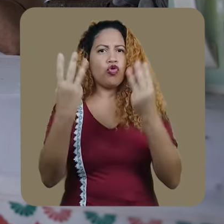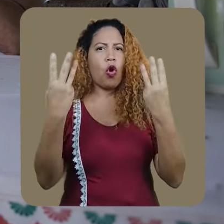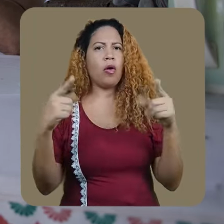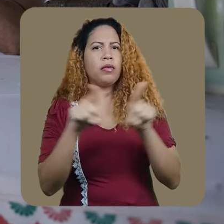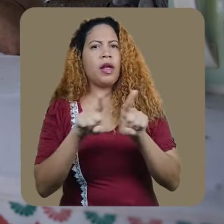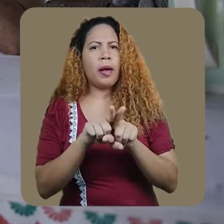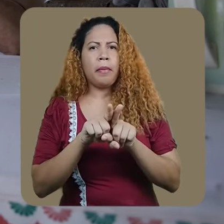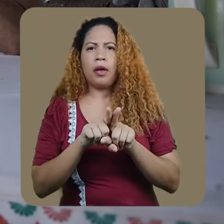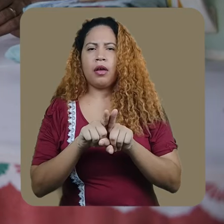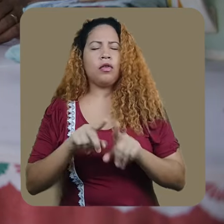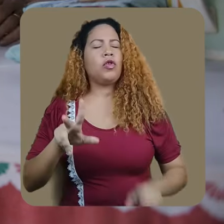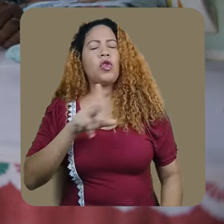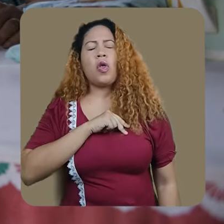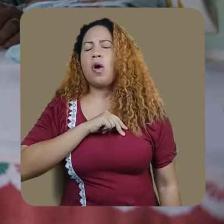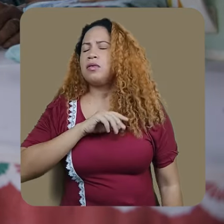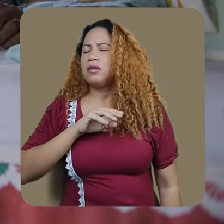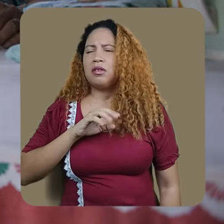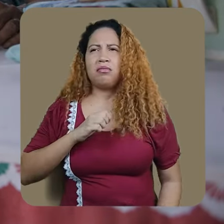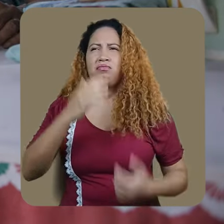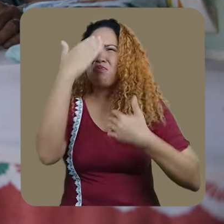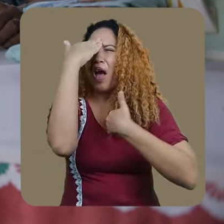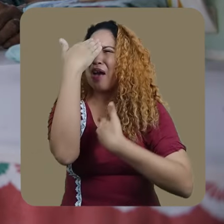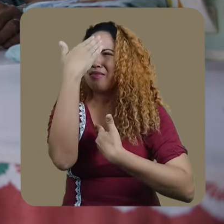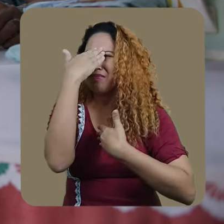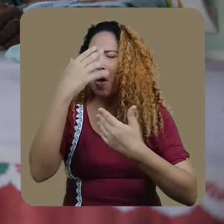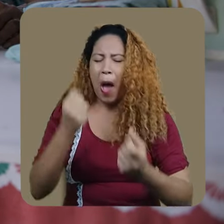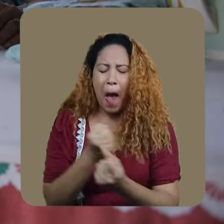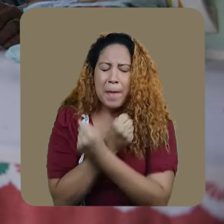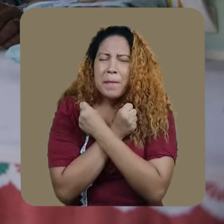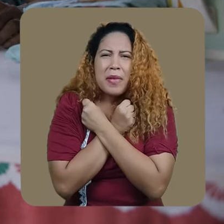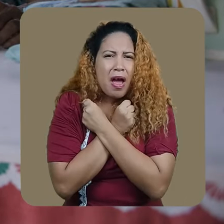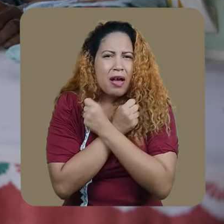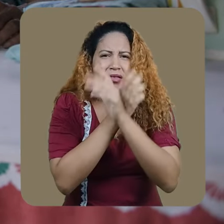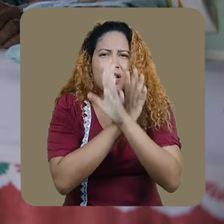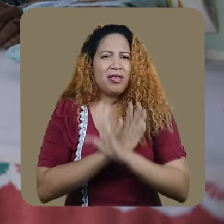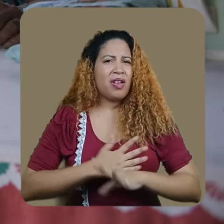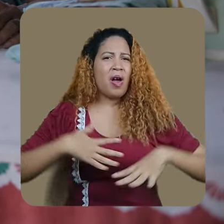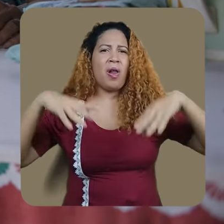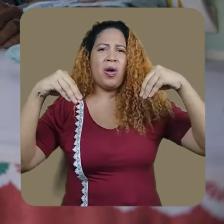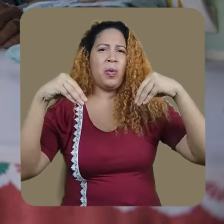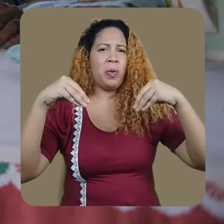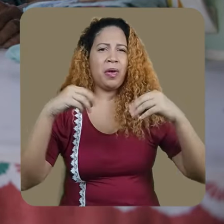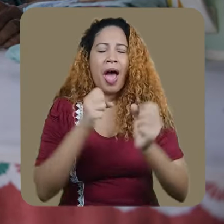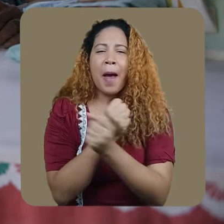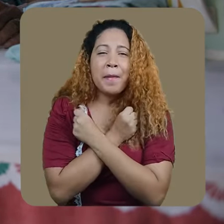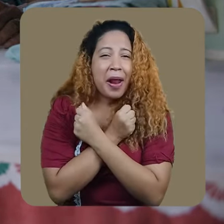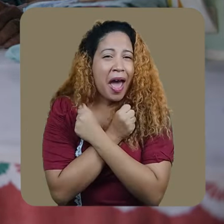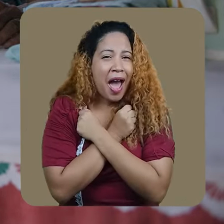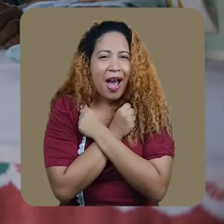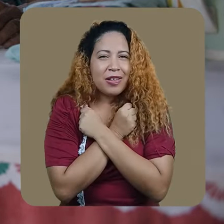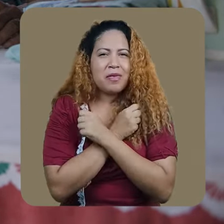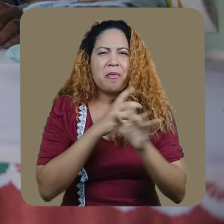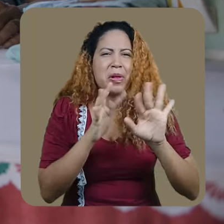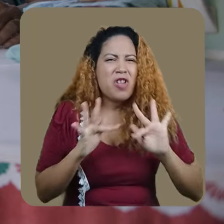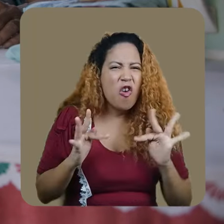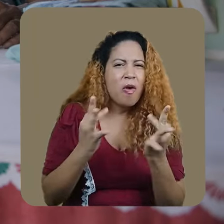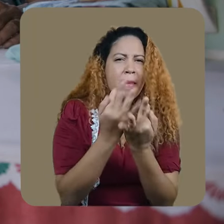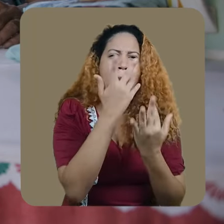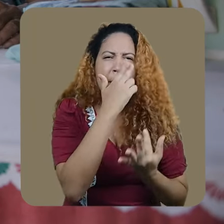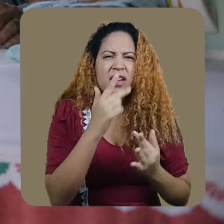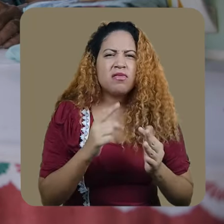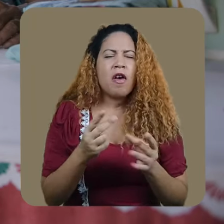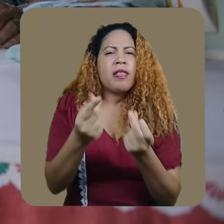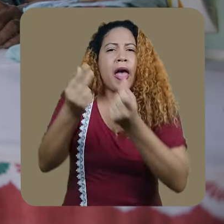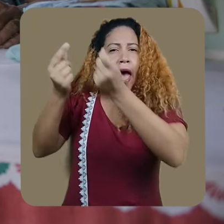gente vai no show também. Nossa, maior gratidão. Um abraço da banda, tchau, do pessoal novo que a gente conhece. Dá um abraço, parece que